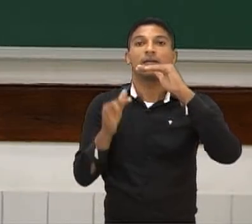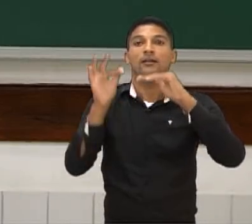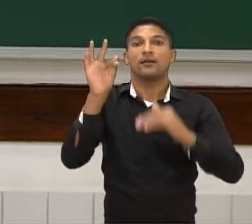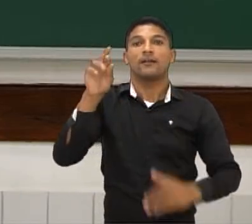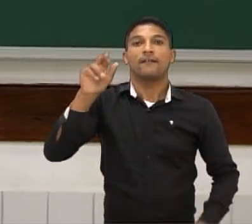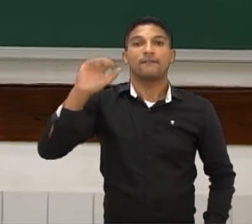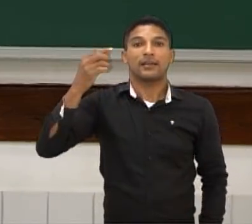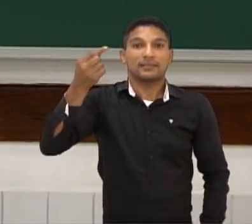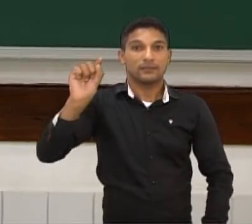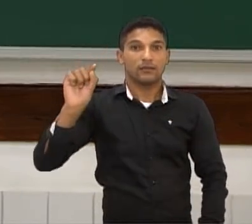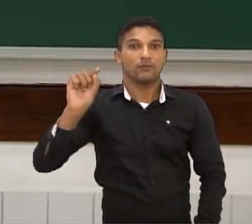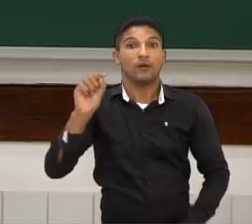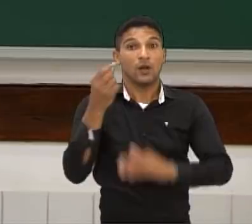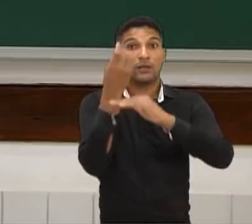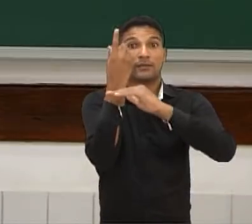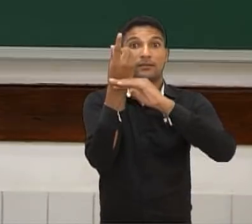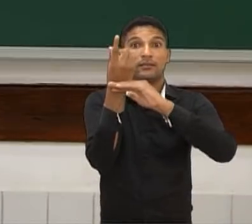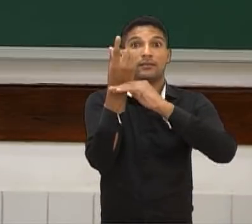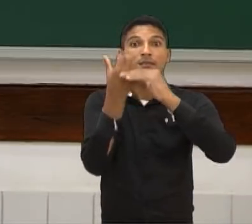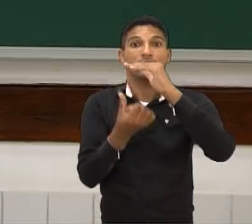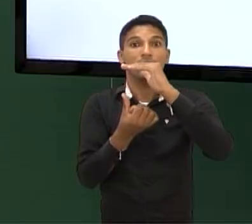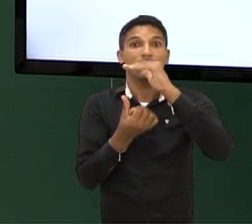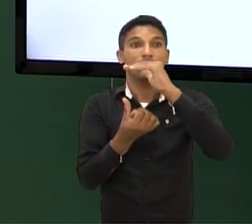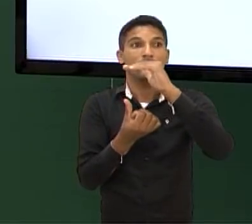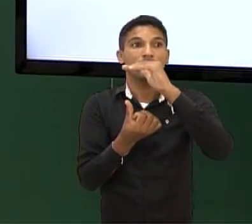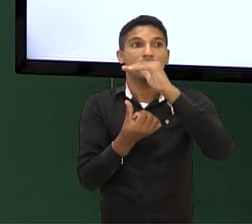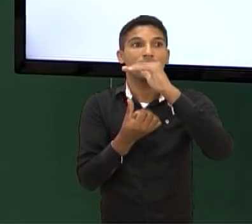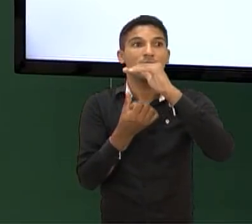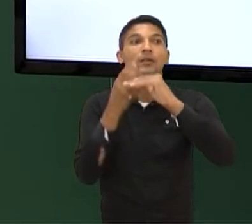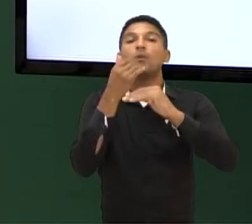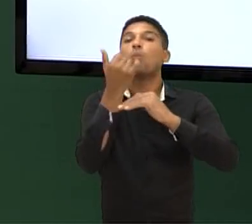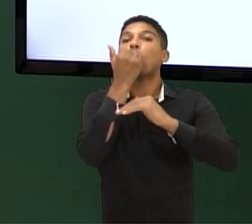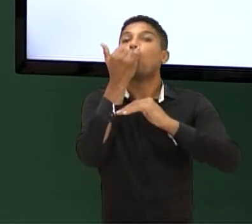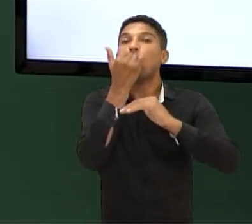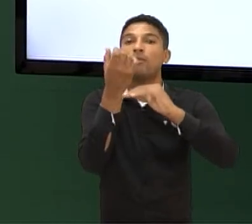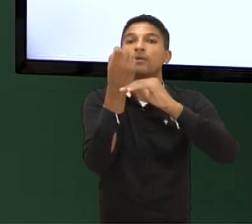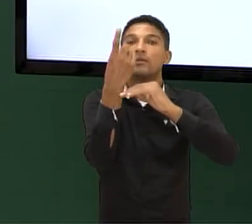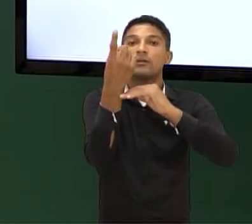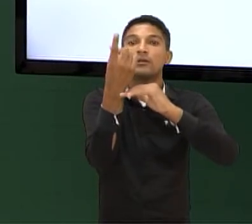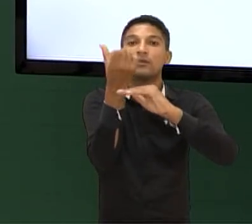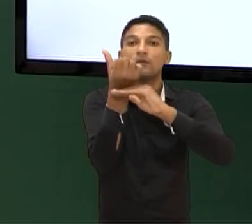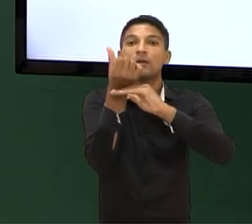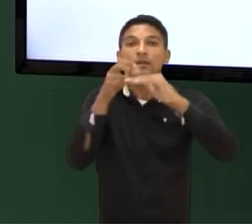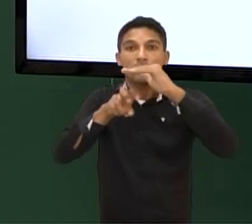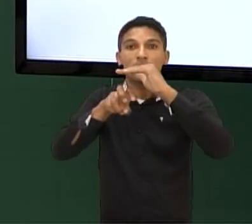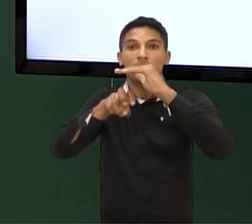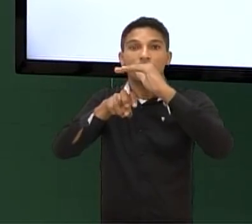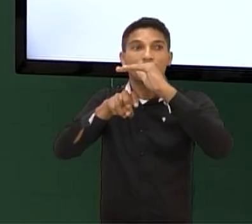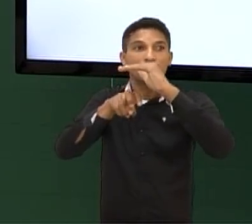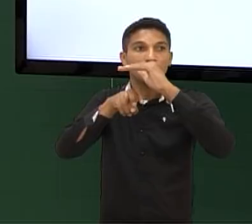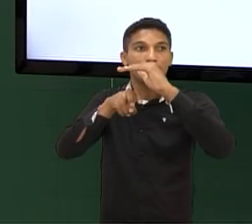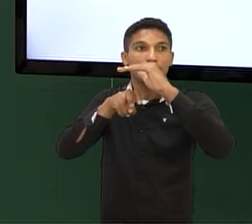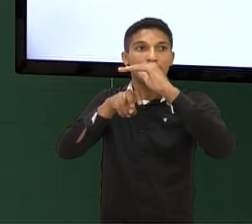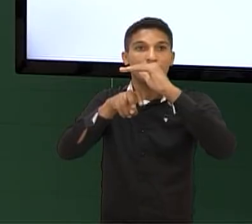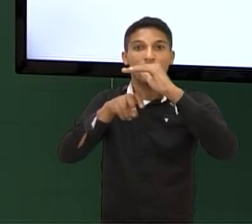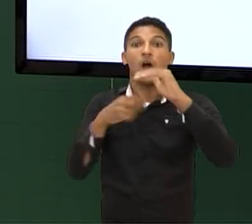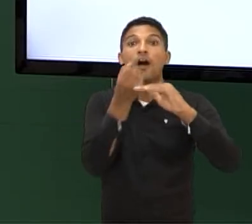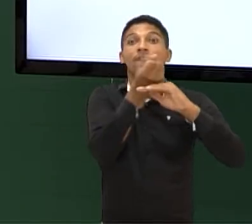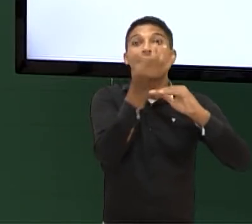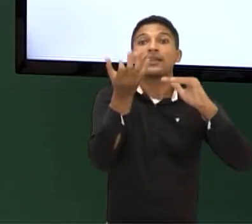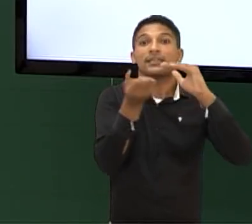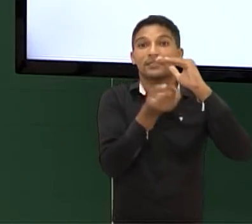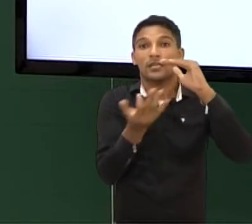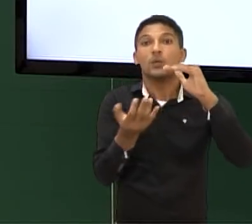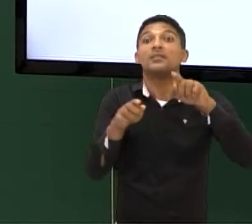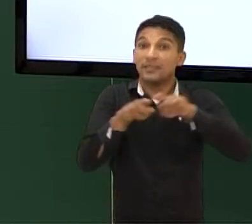16/5. O que a prof disse para vocês? Que o traço da fração é o que também? Uma divisão,